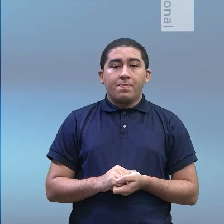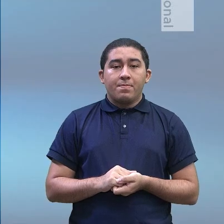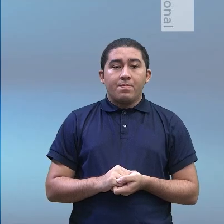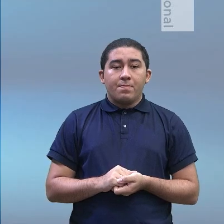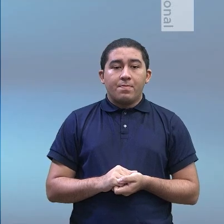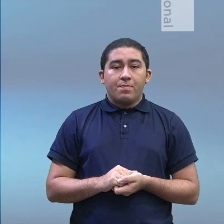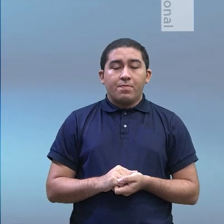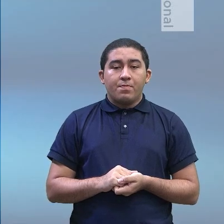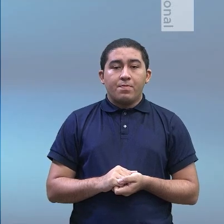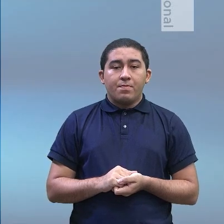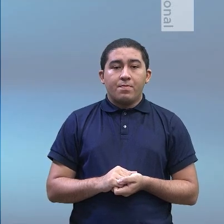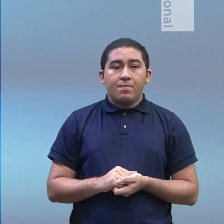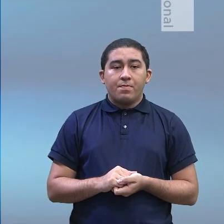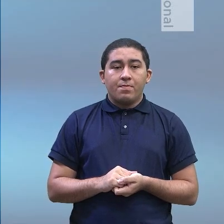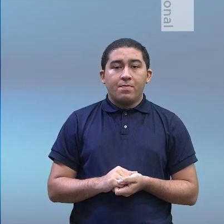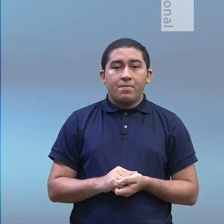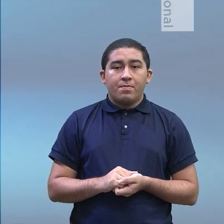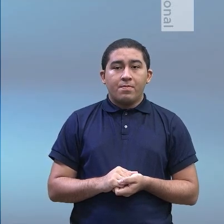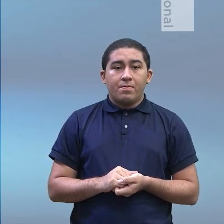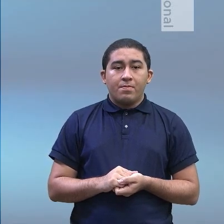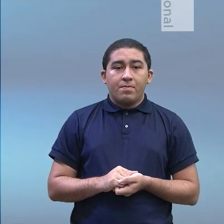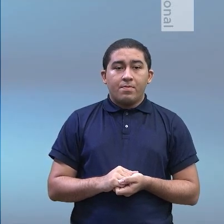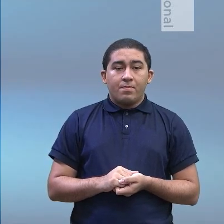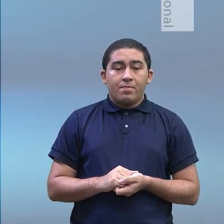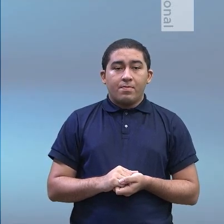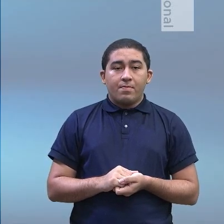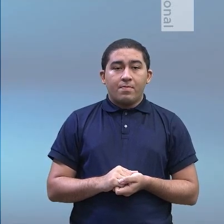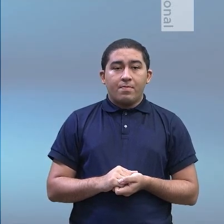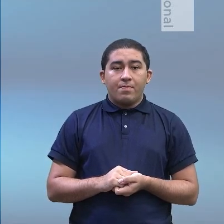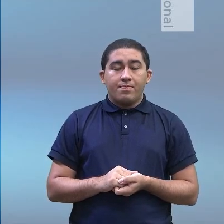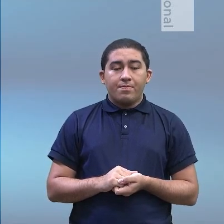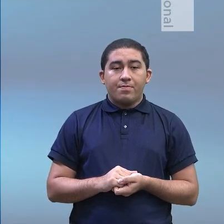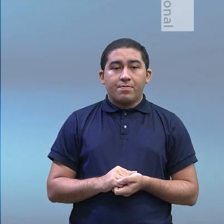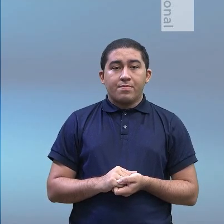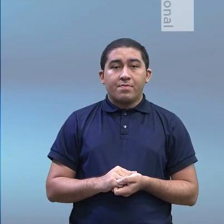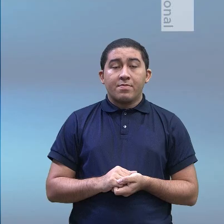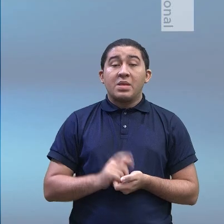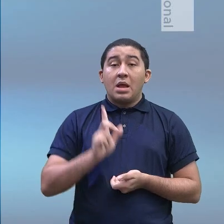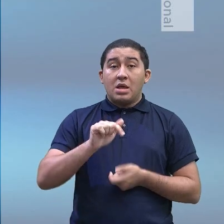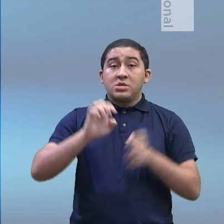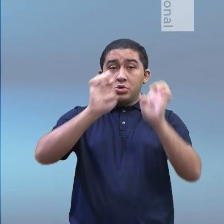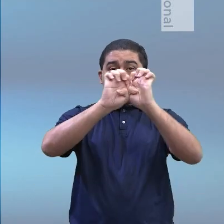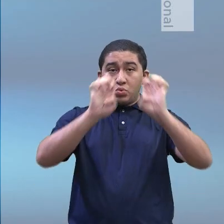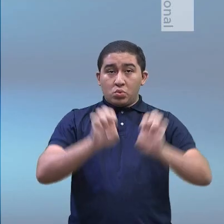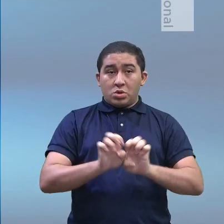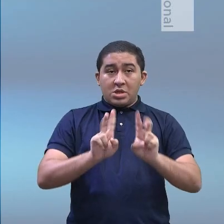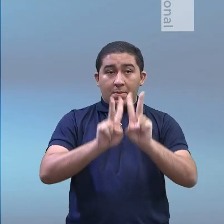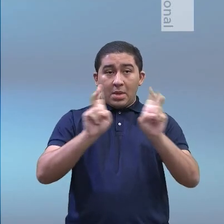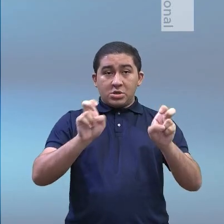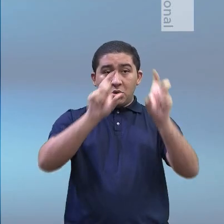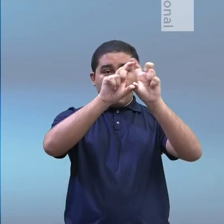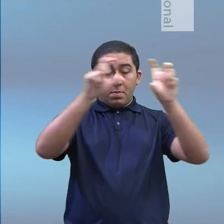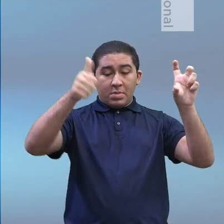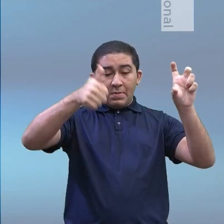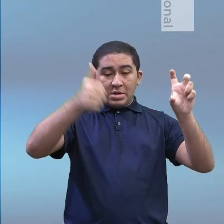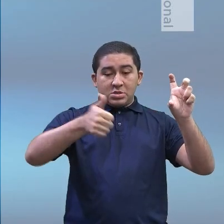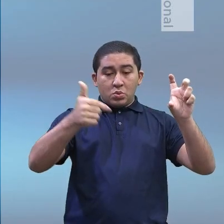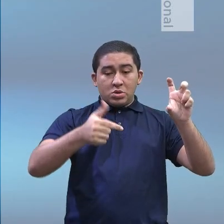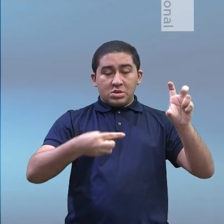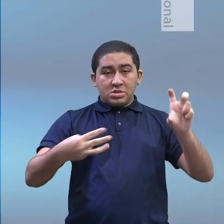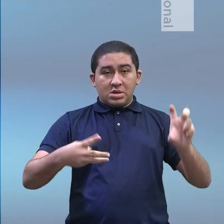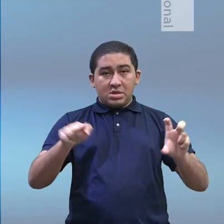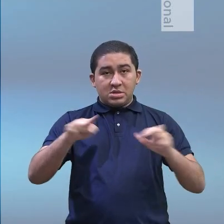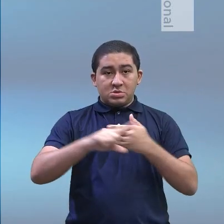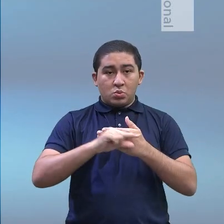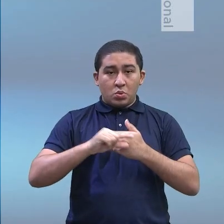céu. Então, essa foi a divisão temática, né, das 3 estrofes do poema de Mário